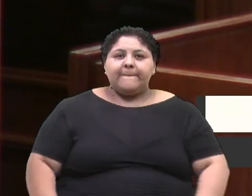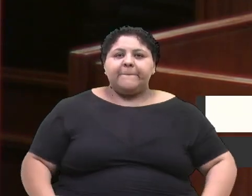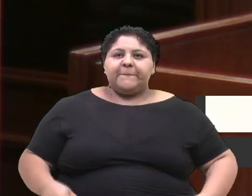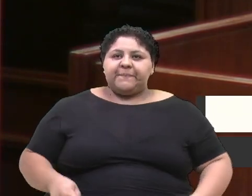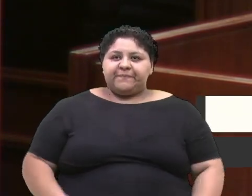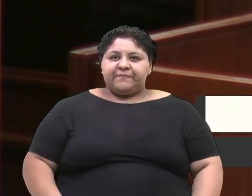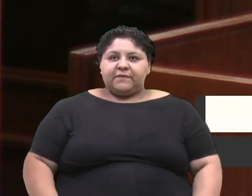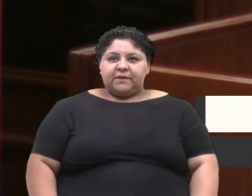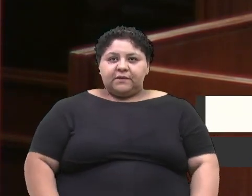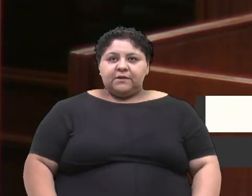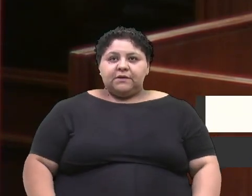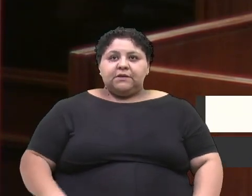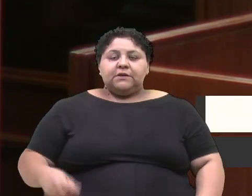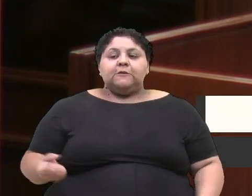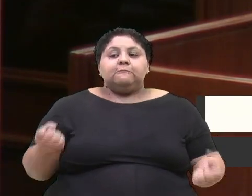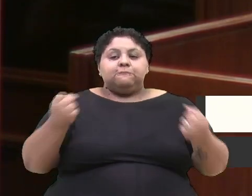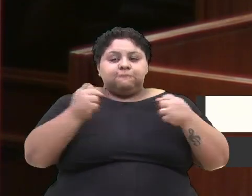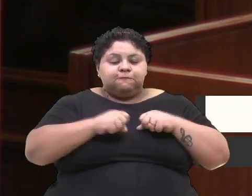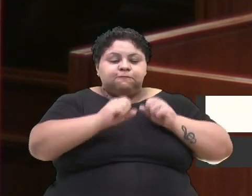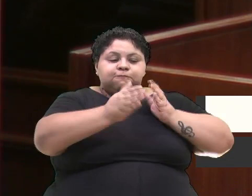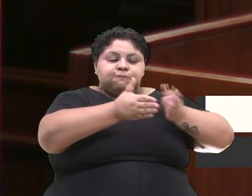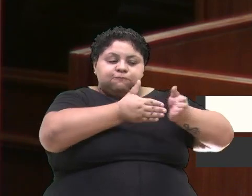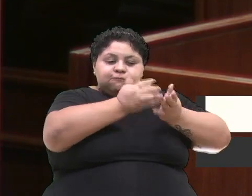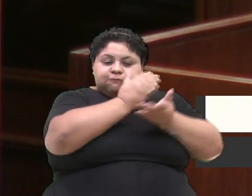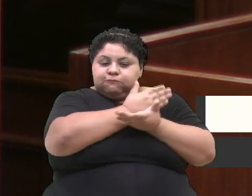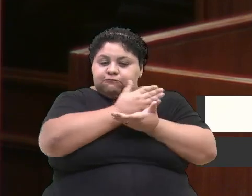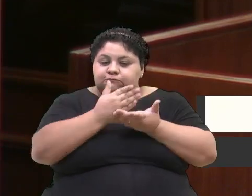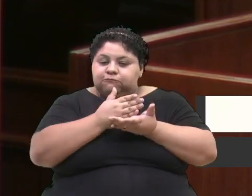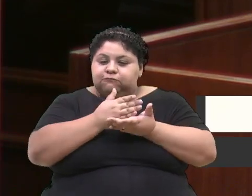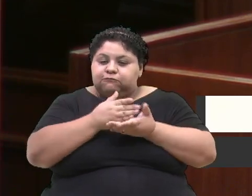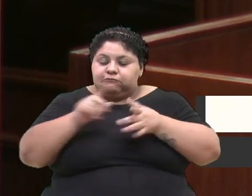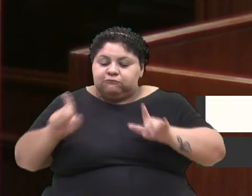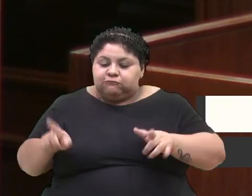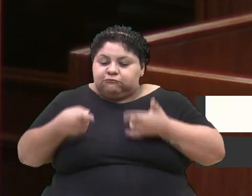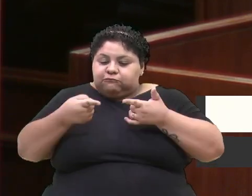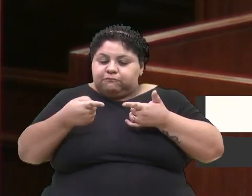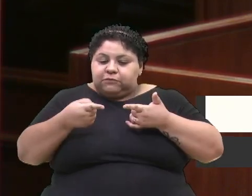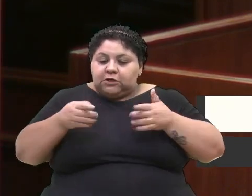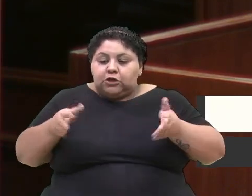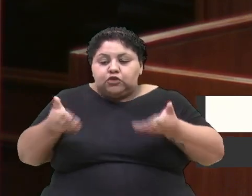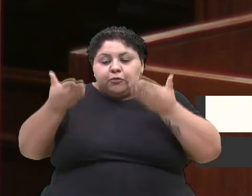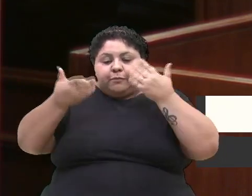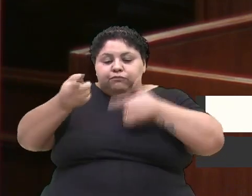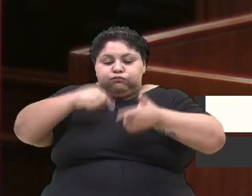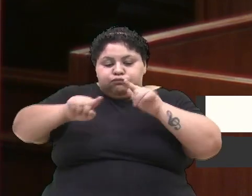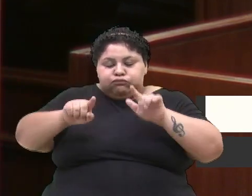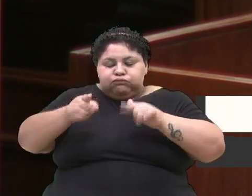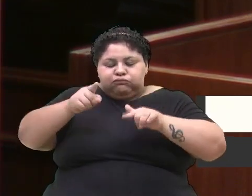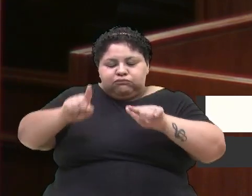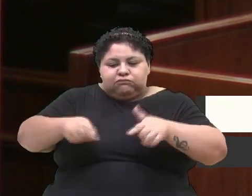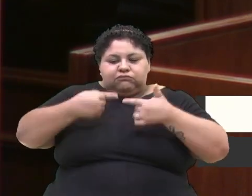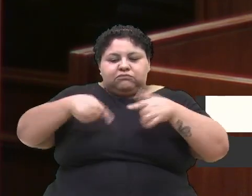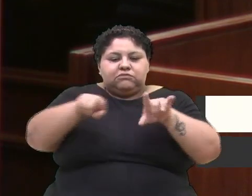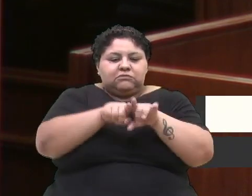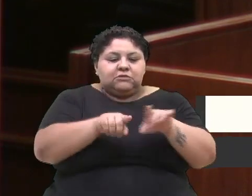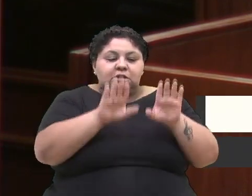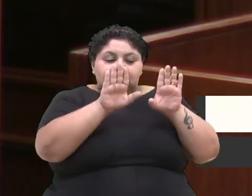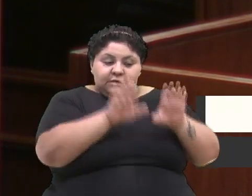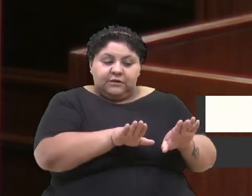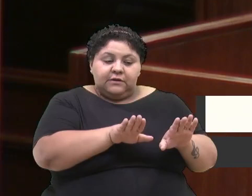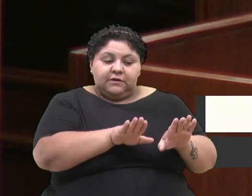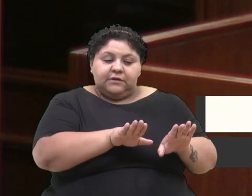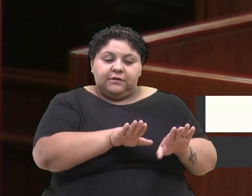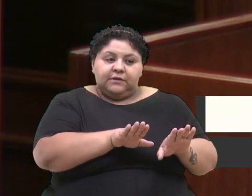Essa capacidade de adaptação é essencial para superar desafios e manter a estabilidade no